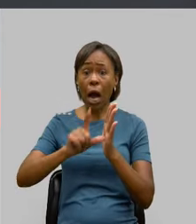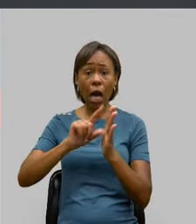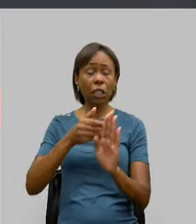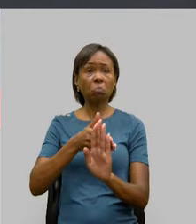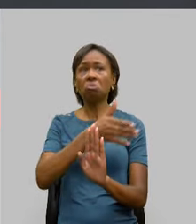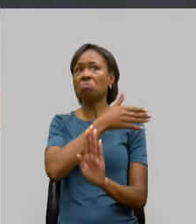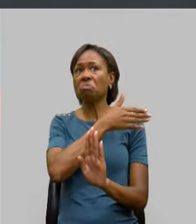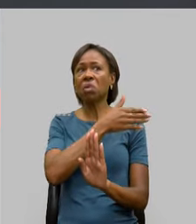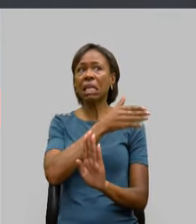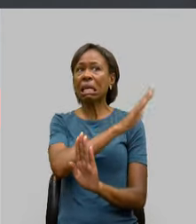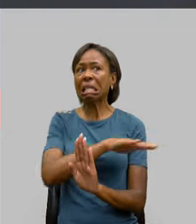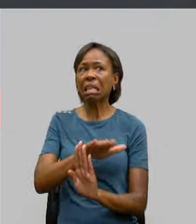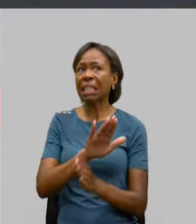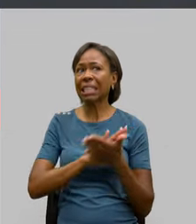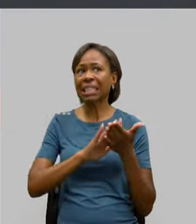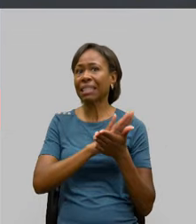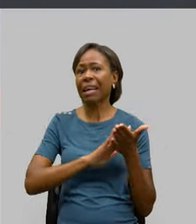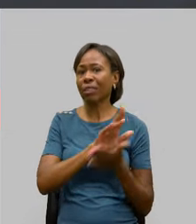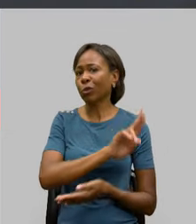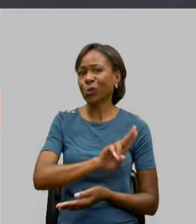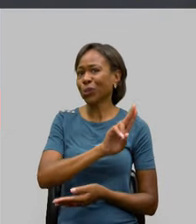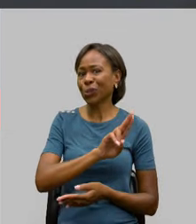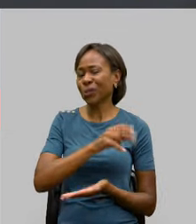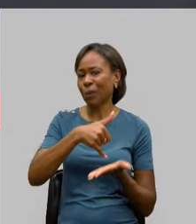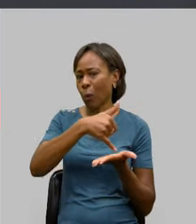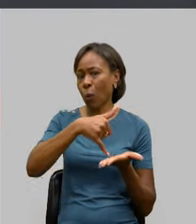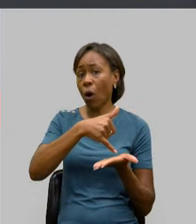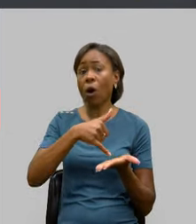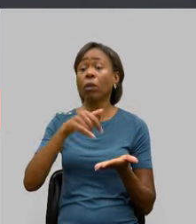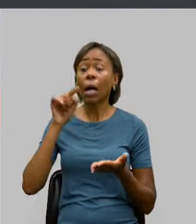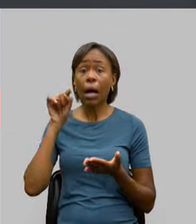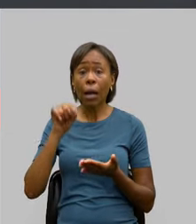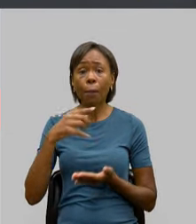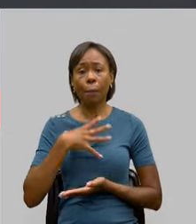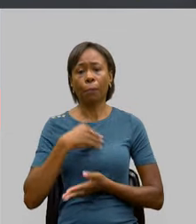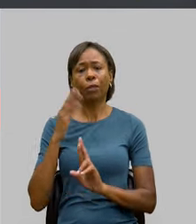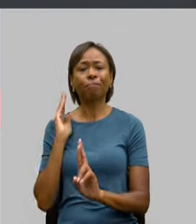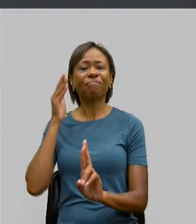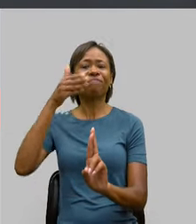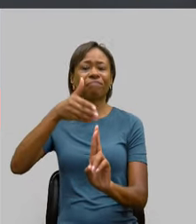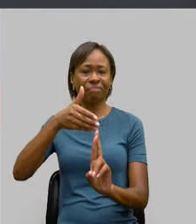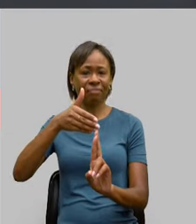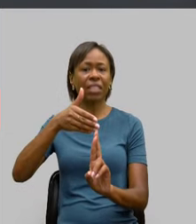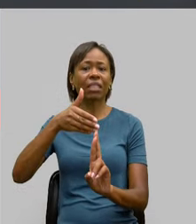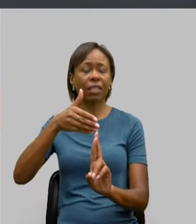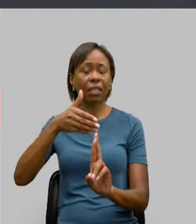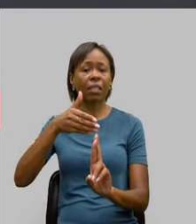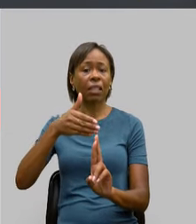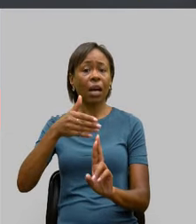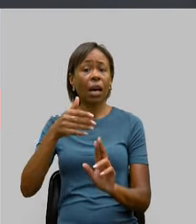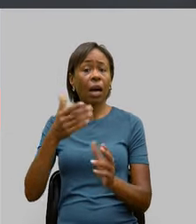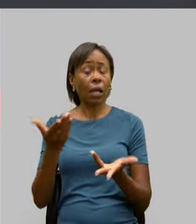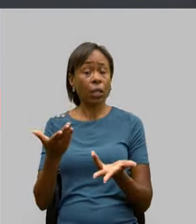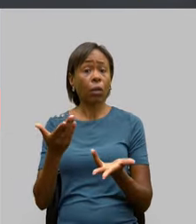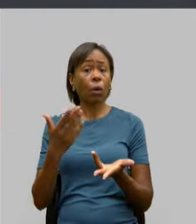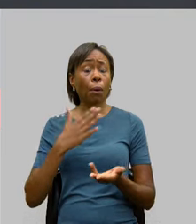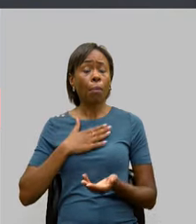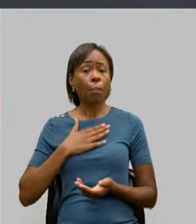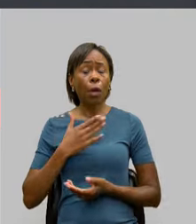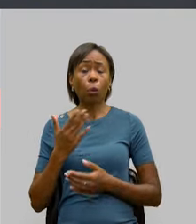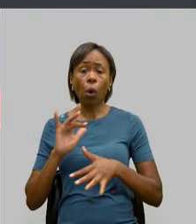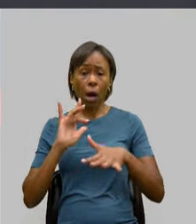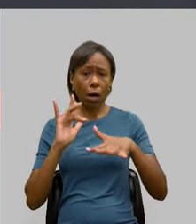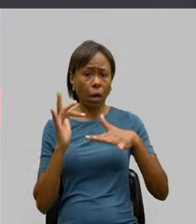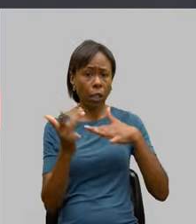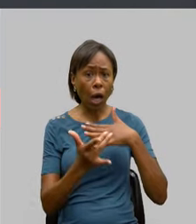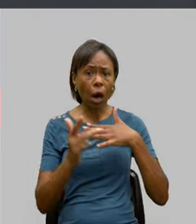ele era uma referência para tantas outras crianças que usavam óleo de cannabis então de repente a minha rede social ficou cheia